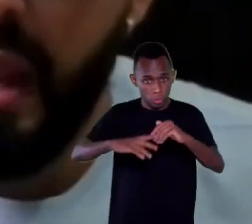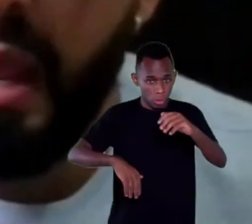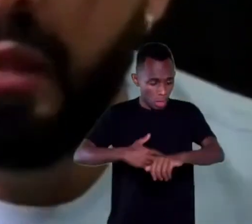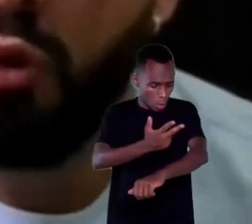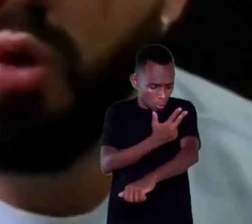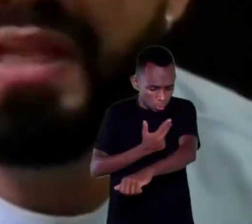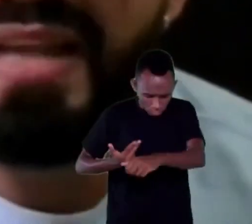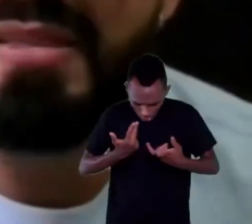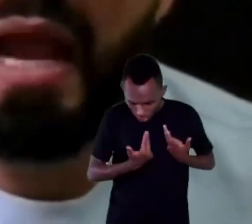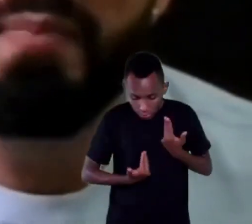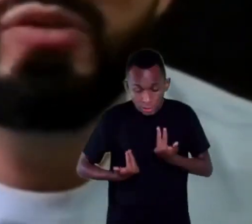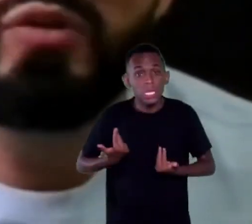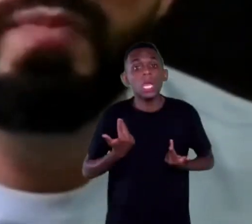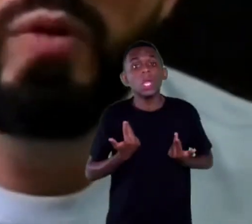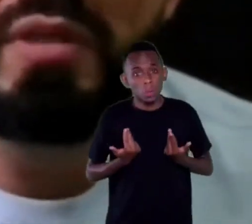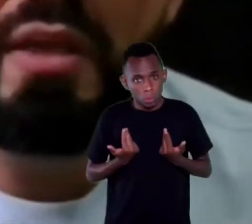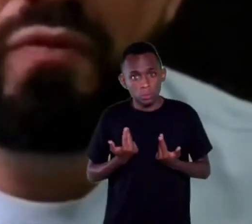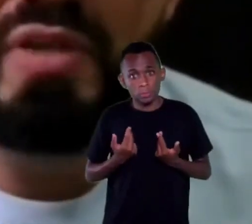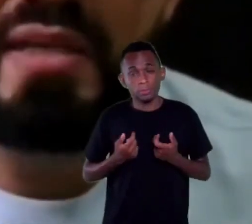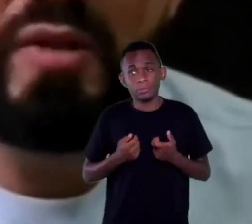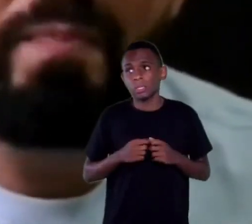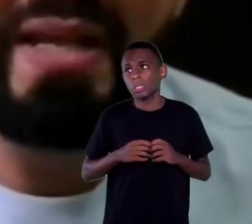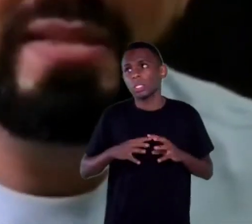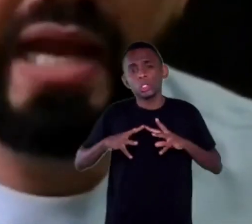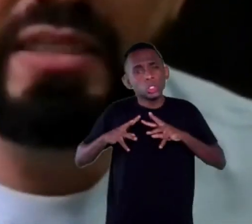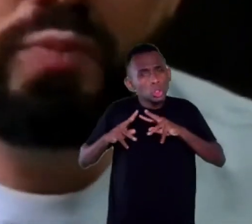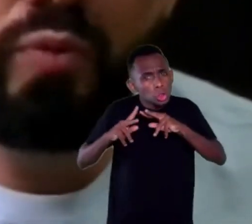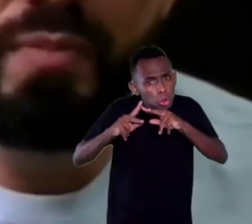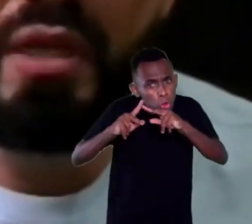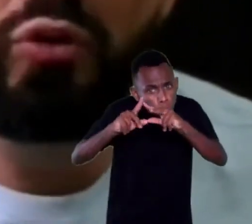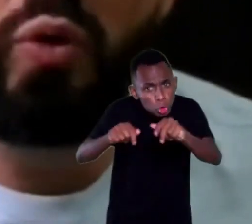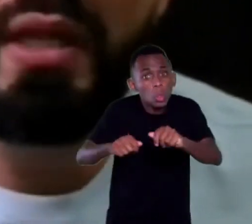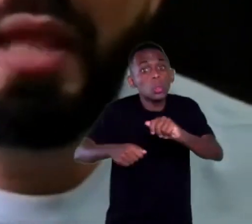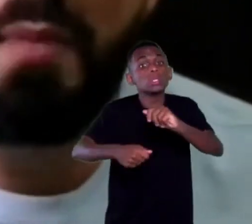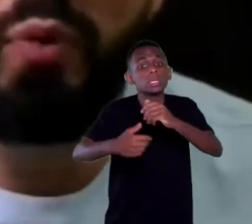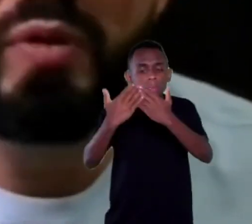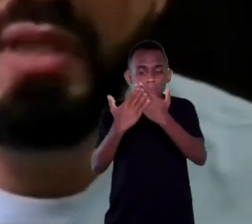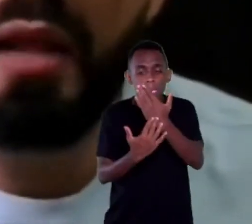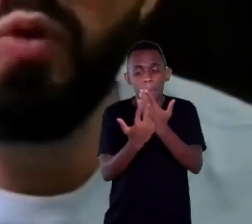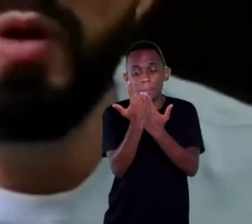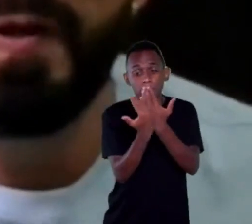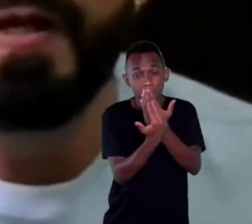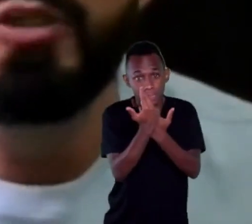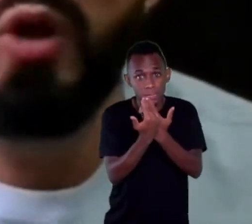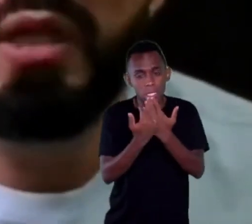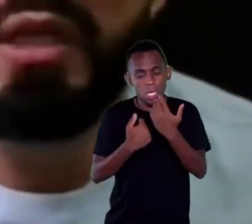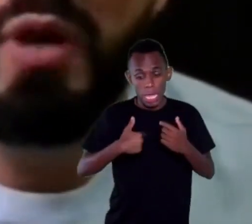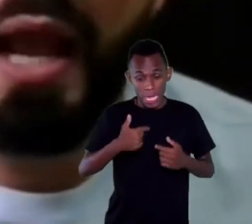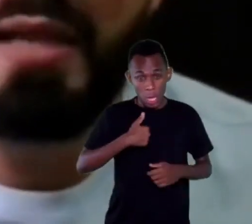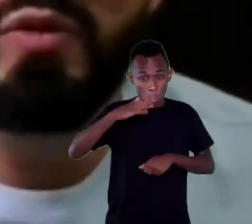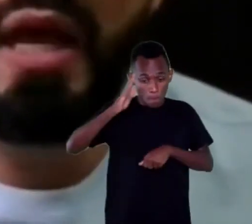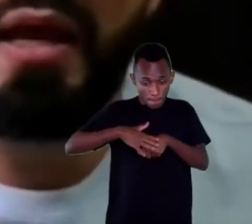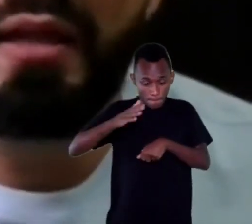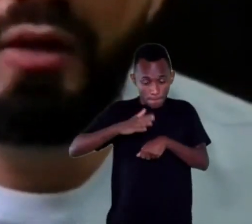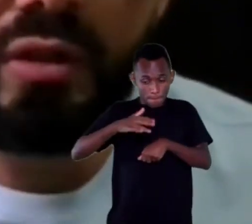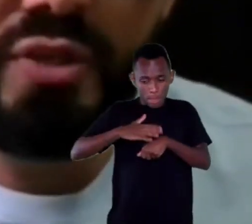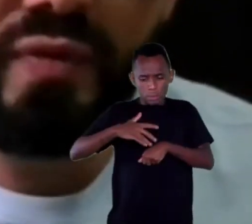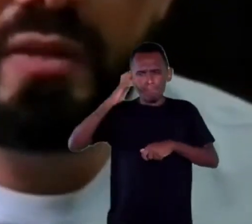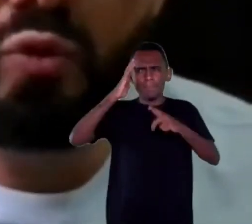livro, todas as capas dos meus livros, elas são pensadas por mim, eu dou a ideia para o ilustrador, só que no